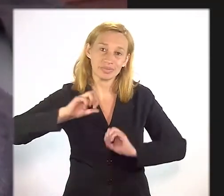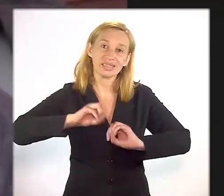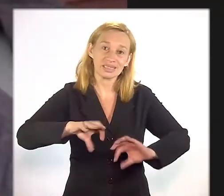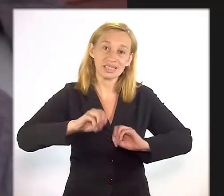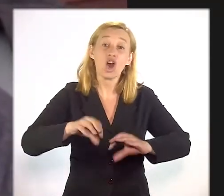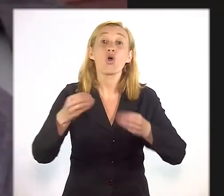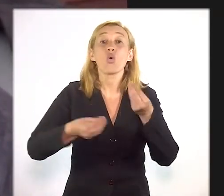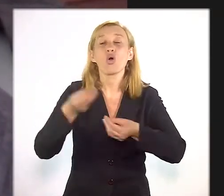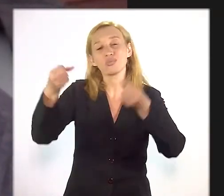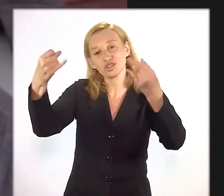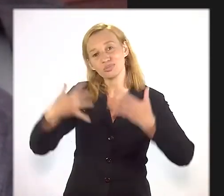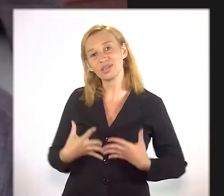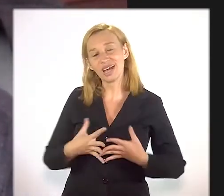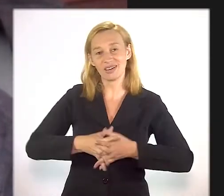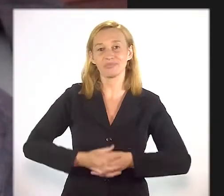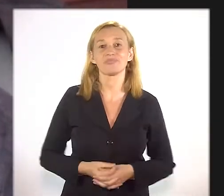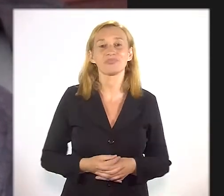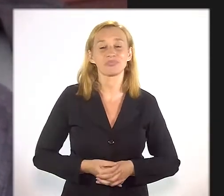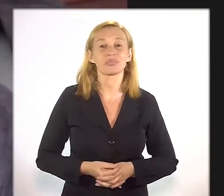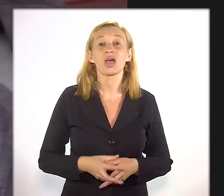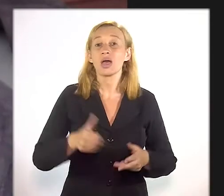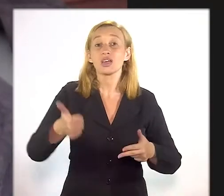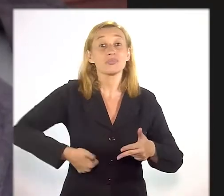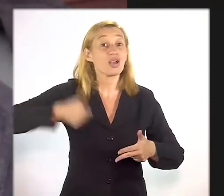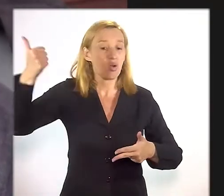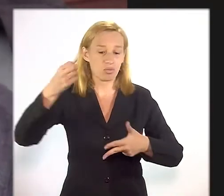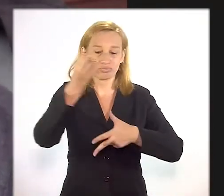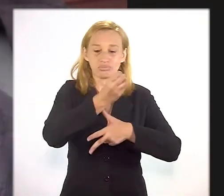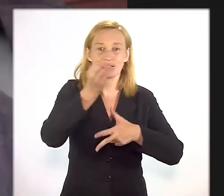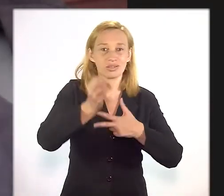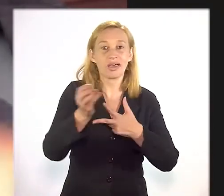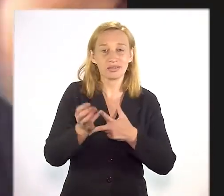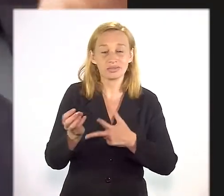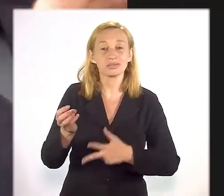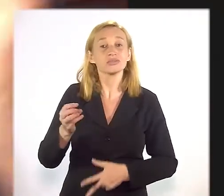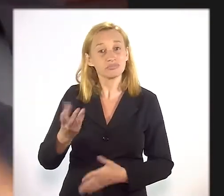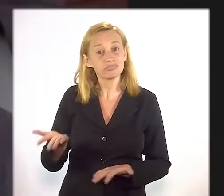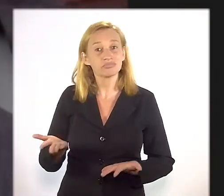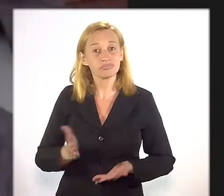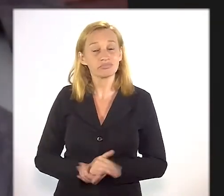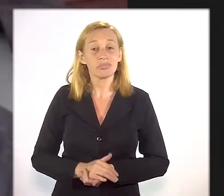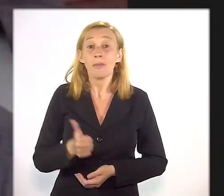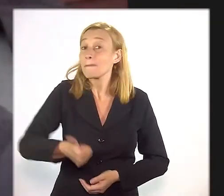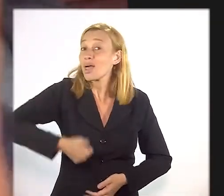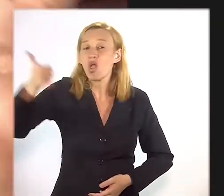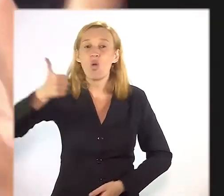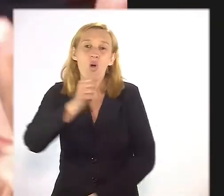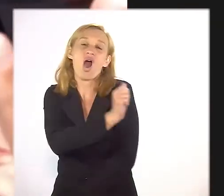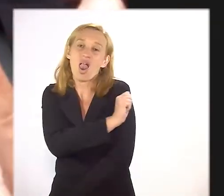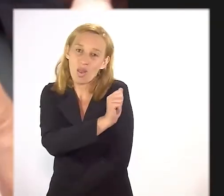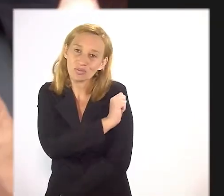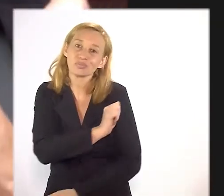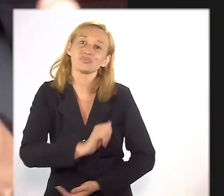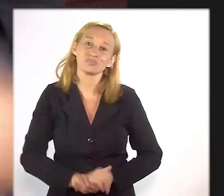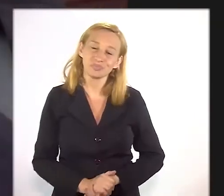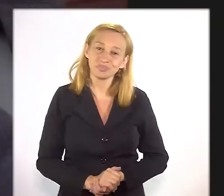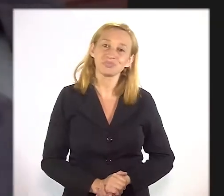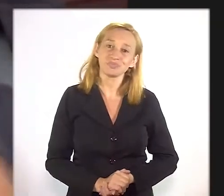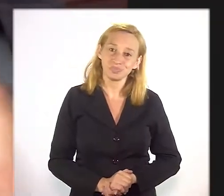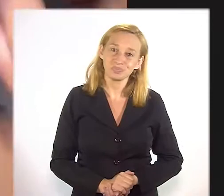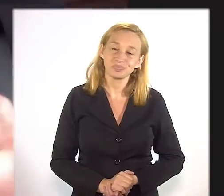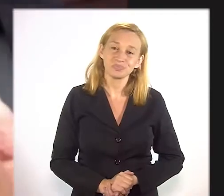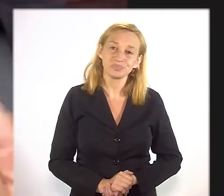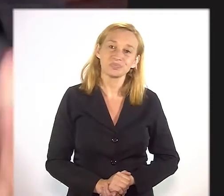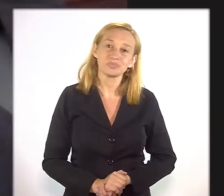nas provas nacionais. Como é que se explica isso? São os melhores no Enem. Então os pais que vejam, são os melhores alunos que o Brasil tem, são os